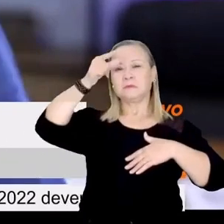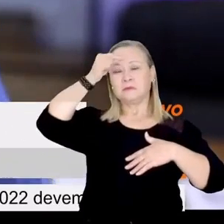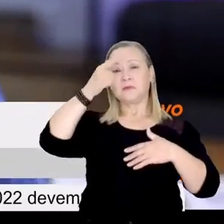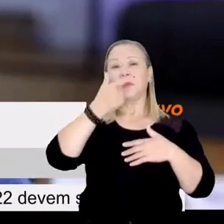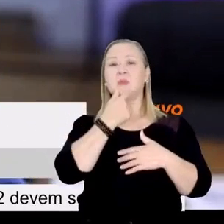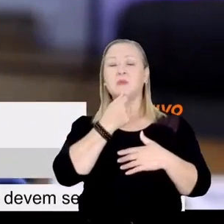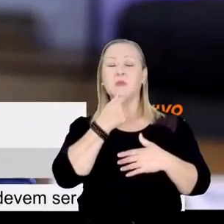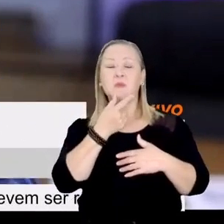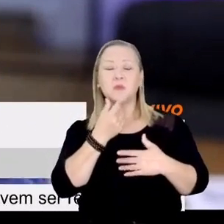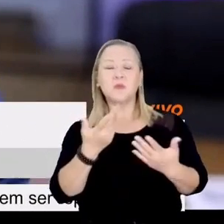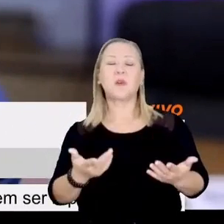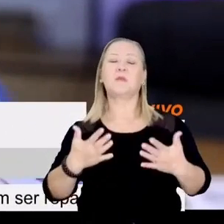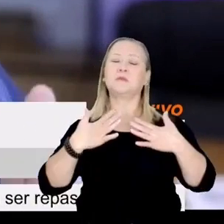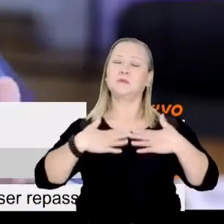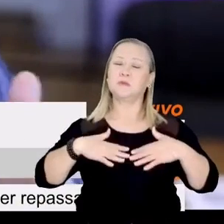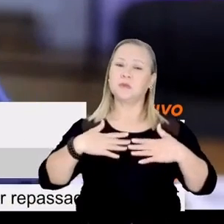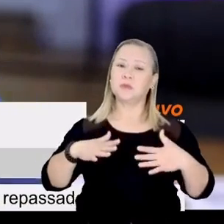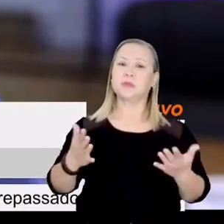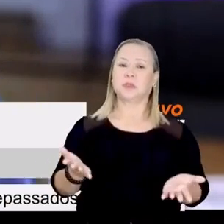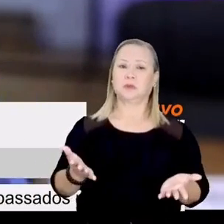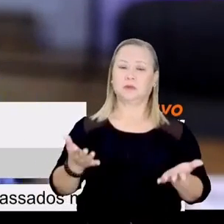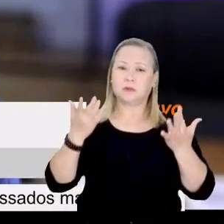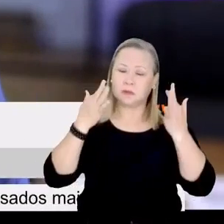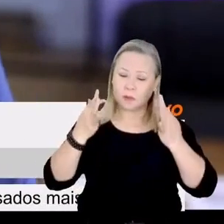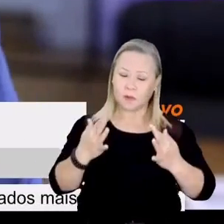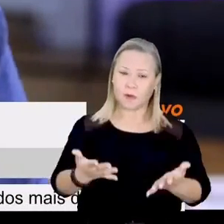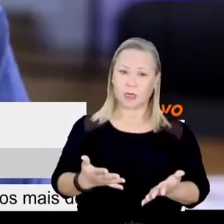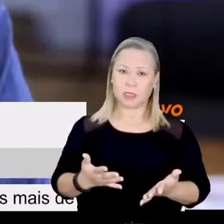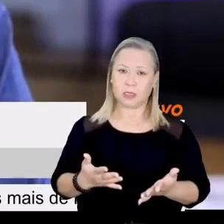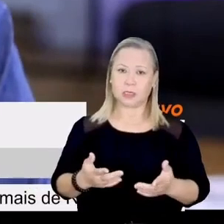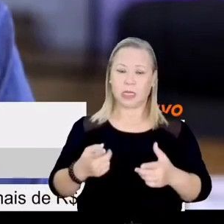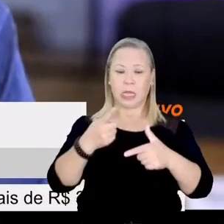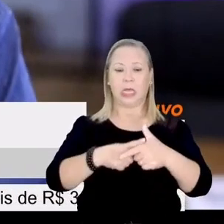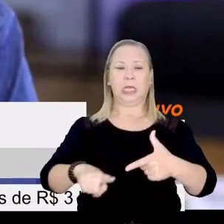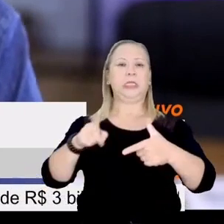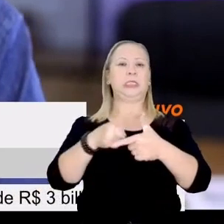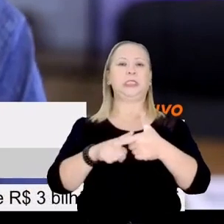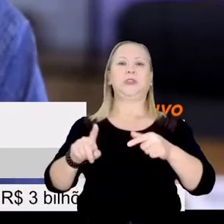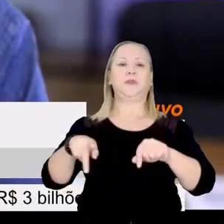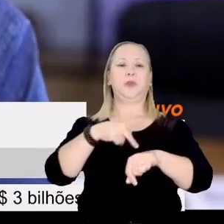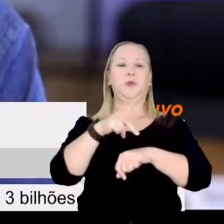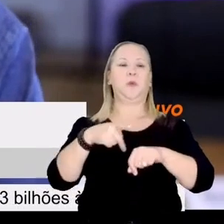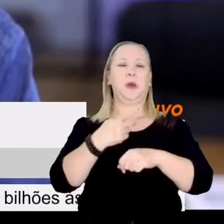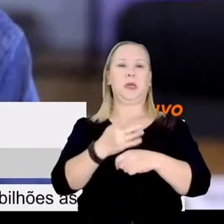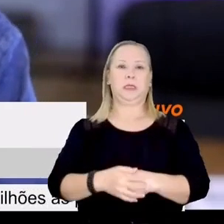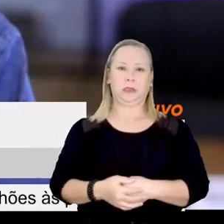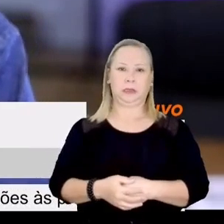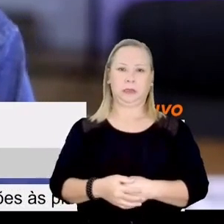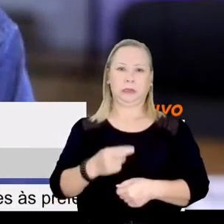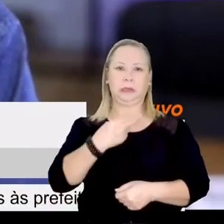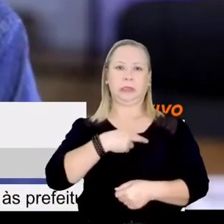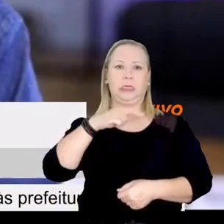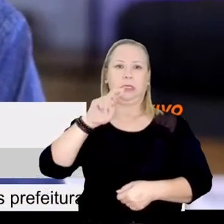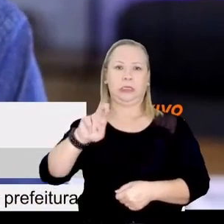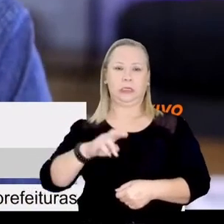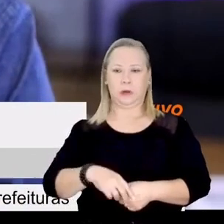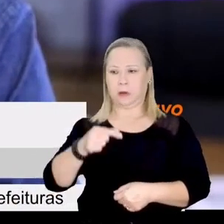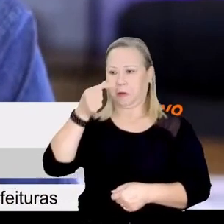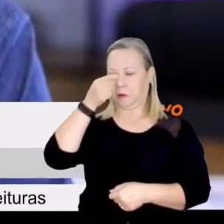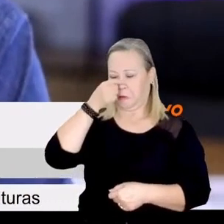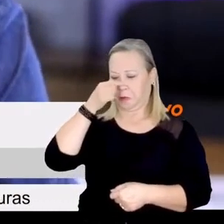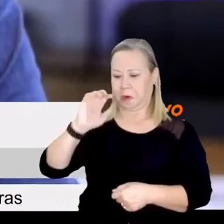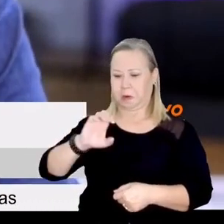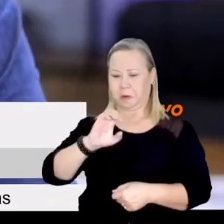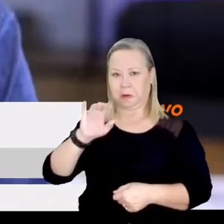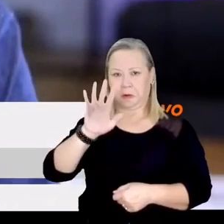Não posso dividir o país entre religioso e evangélico, não. Não vou misturar religião com a política. Não vou misturar.